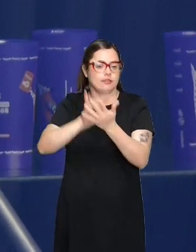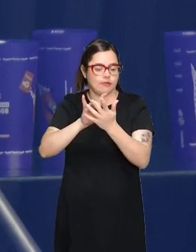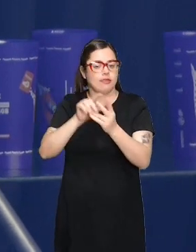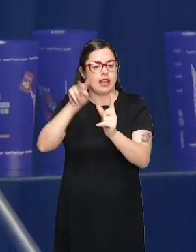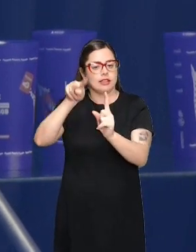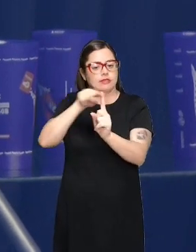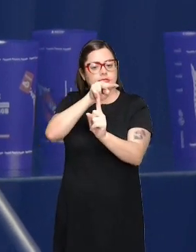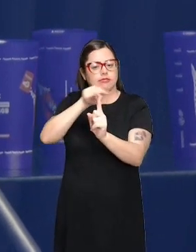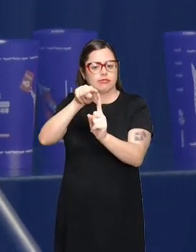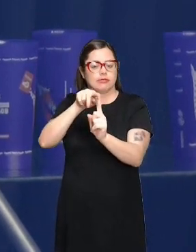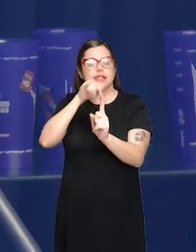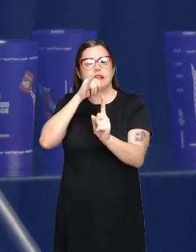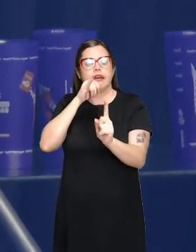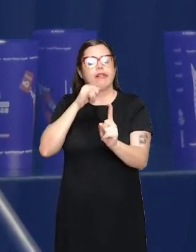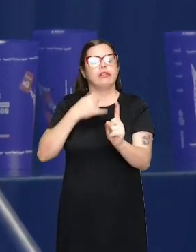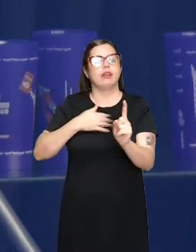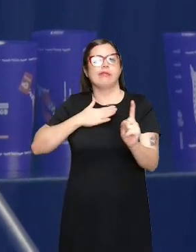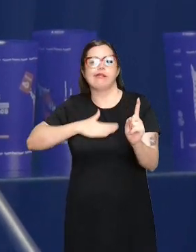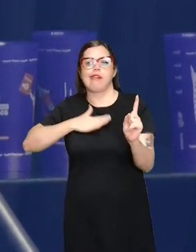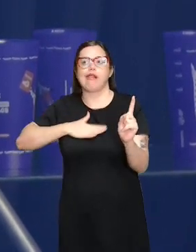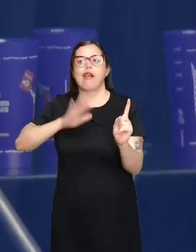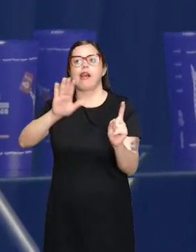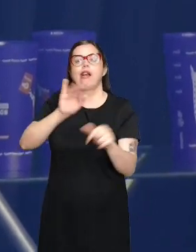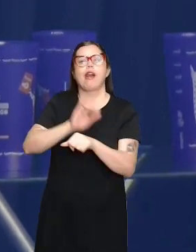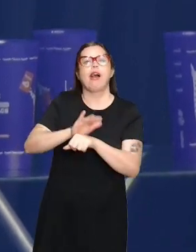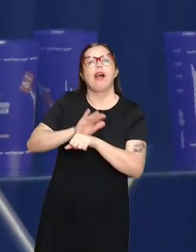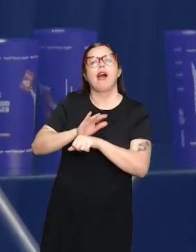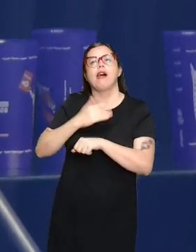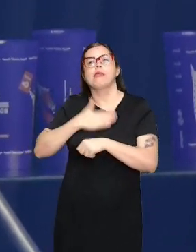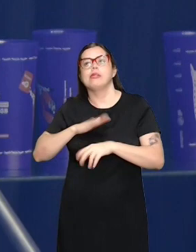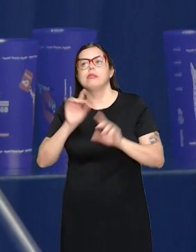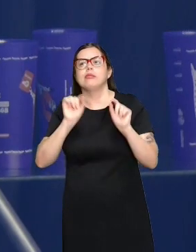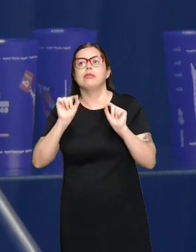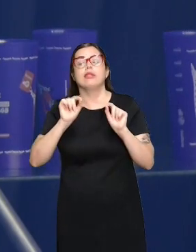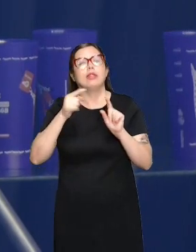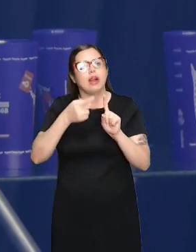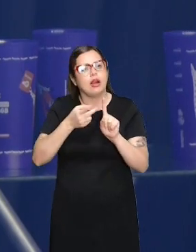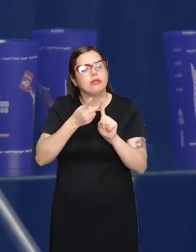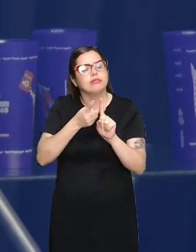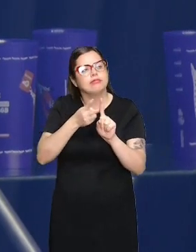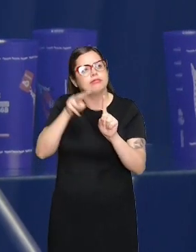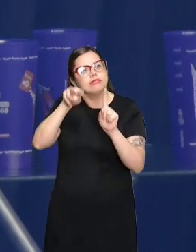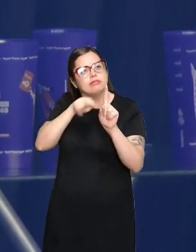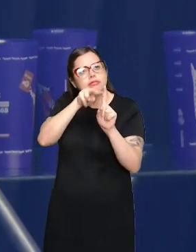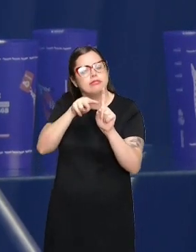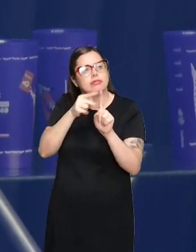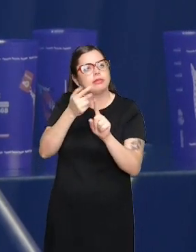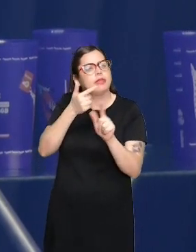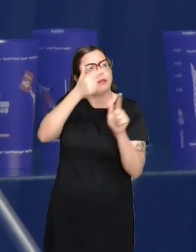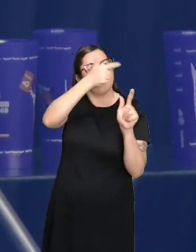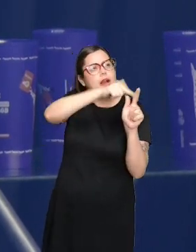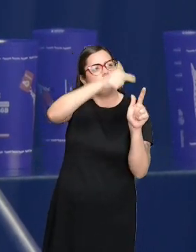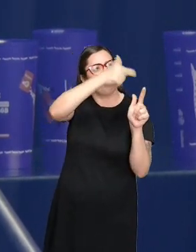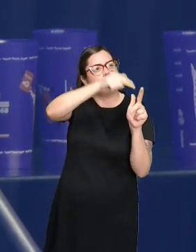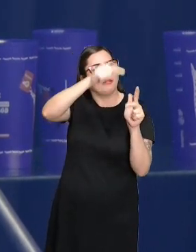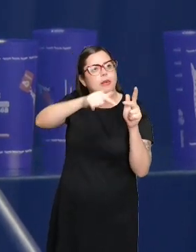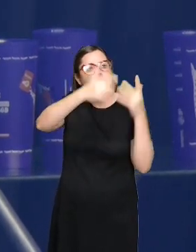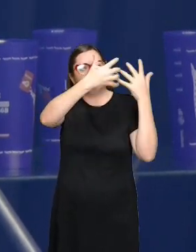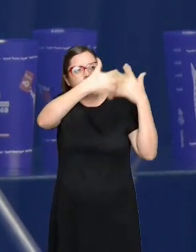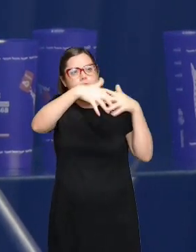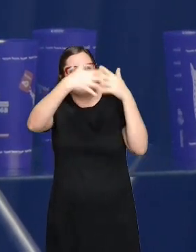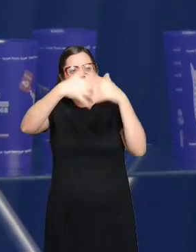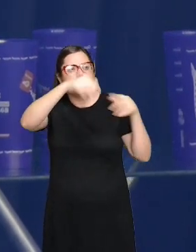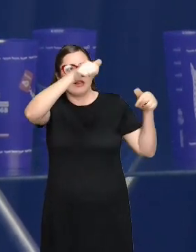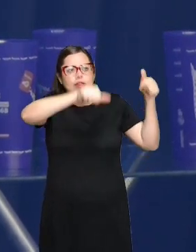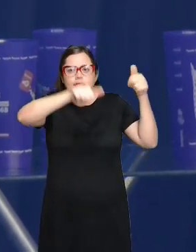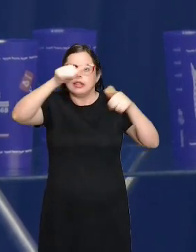tão compassivo com tudo que está acontecendo na internet. Nós precisamos revisar a todo momento o que está acontecendo. A internet corre,